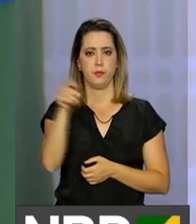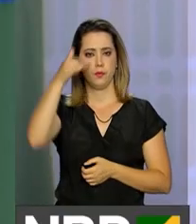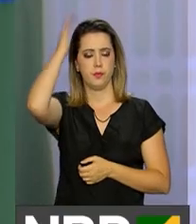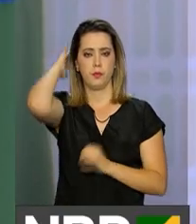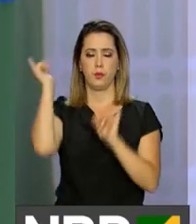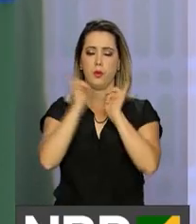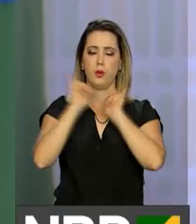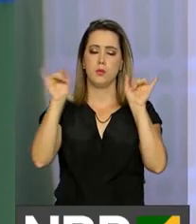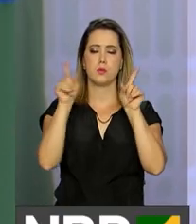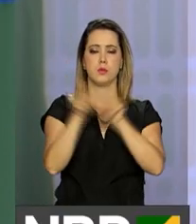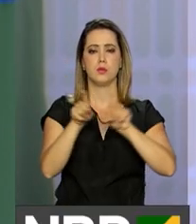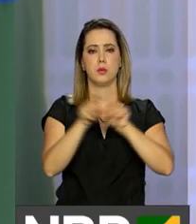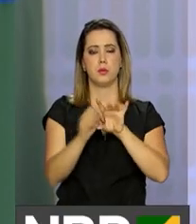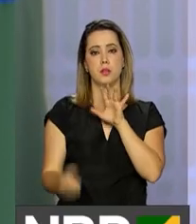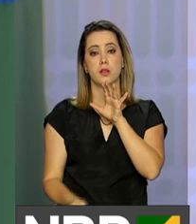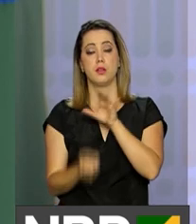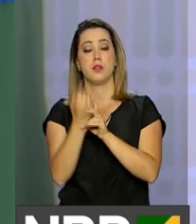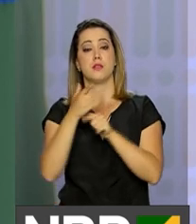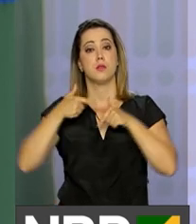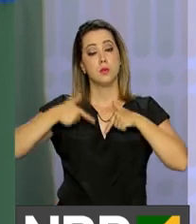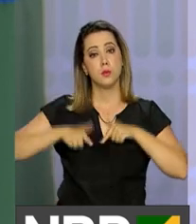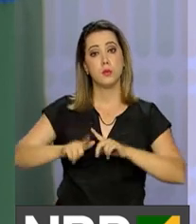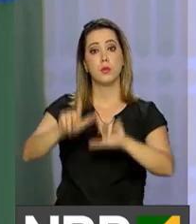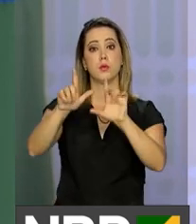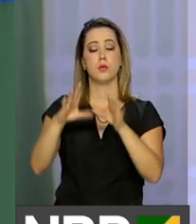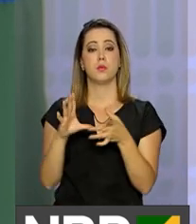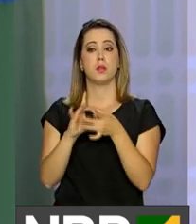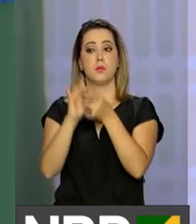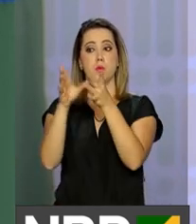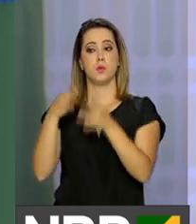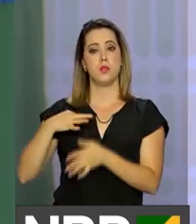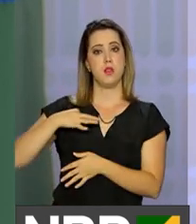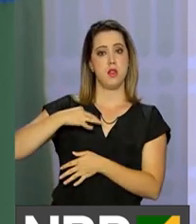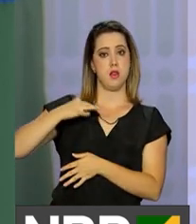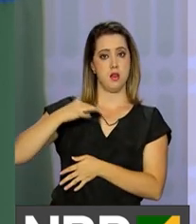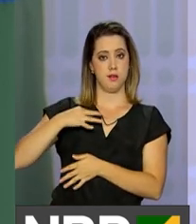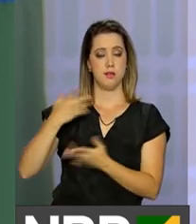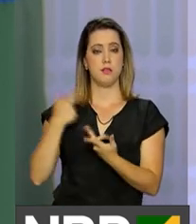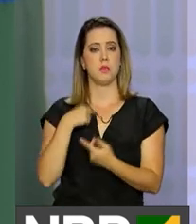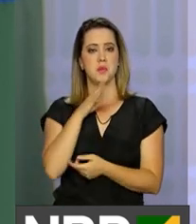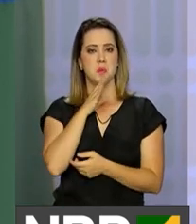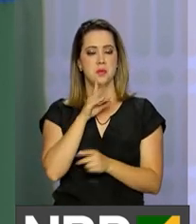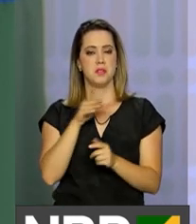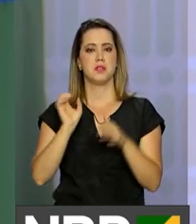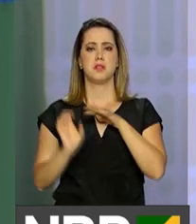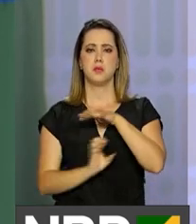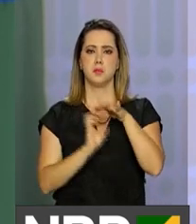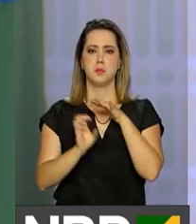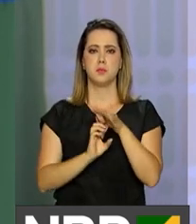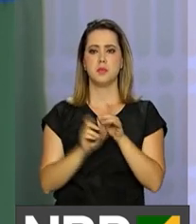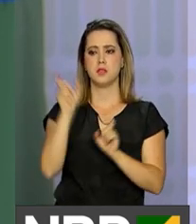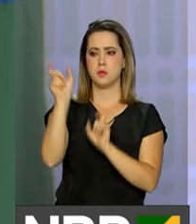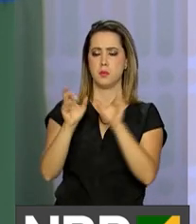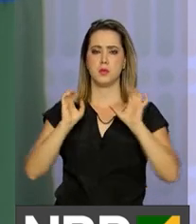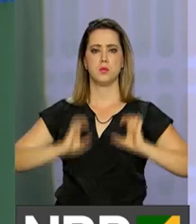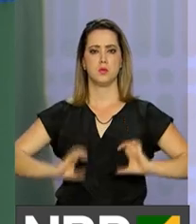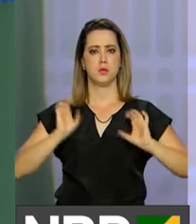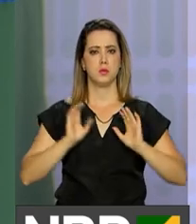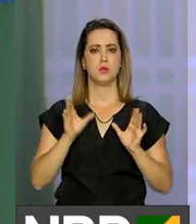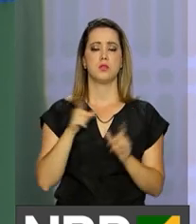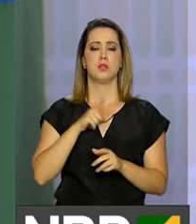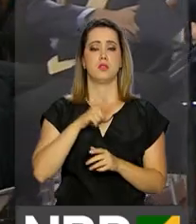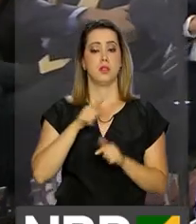Temer anunciou ainda a criação do Prêmio Nacional do Voluntariado para reconhecer empresas e cidadãos que desenvolvem